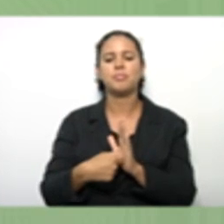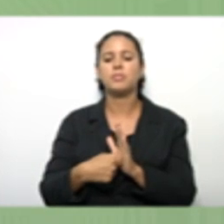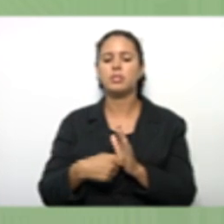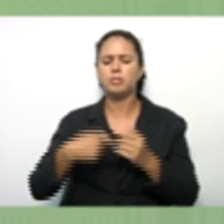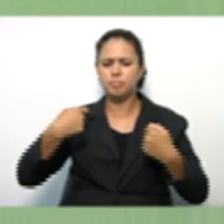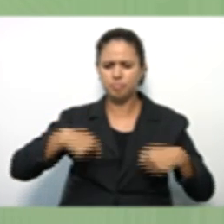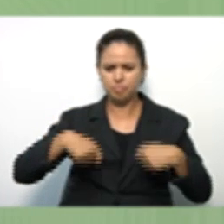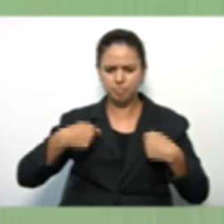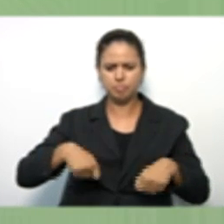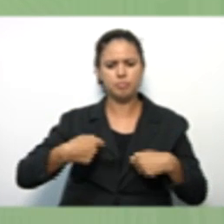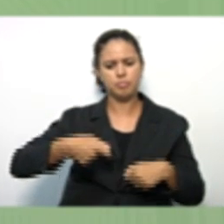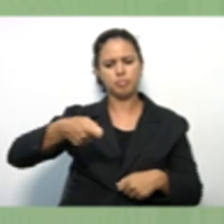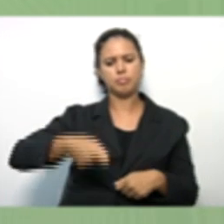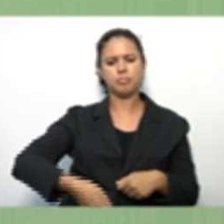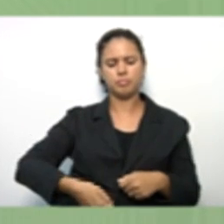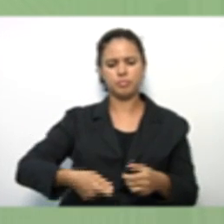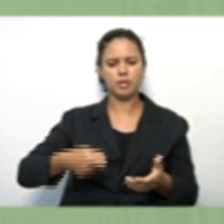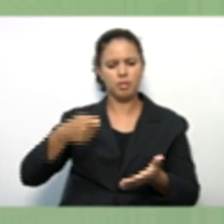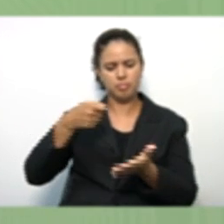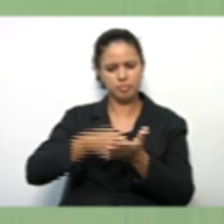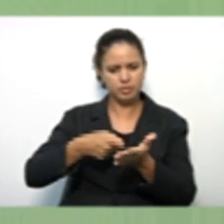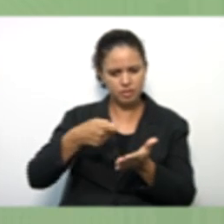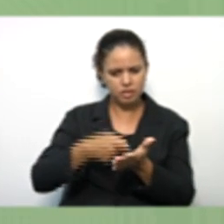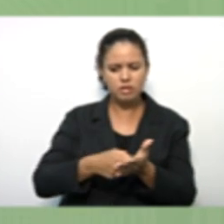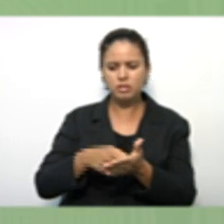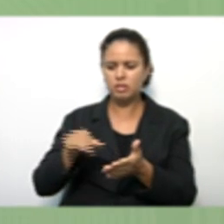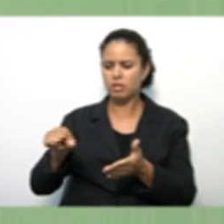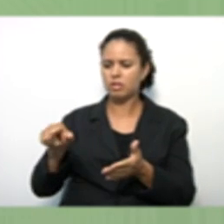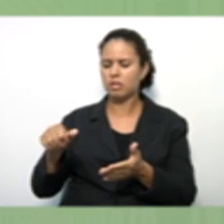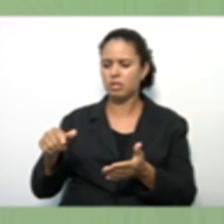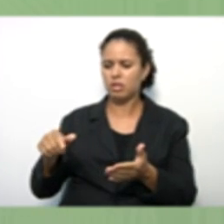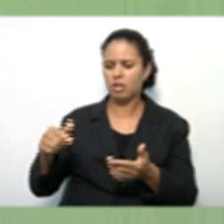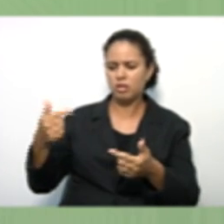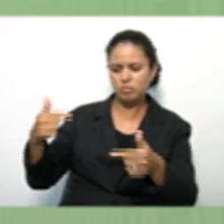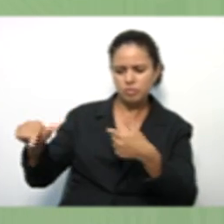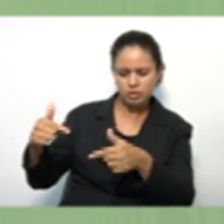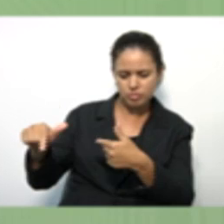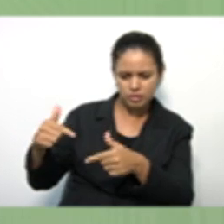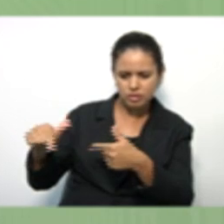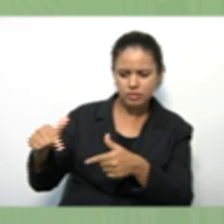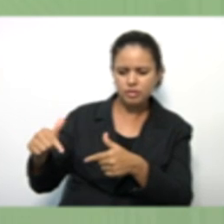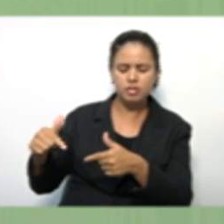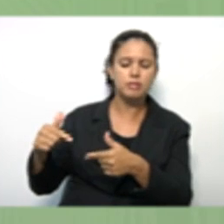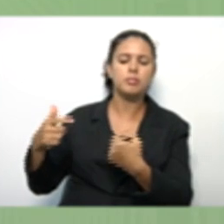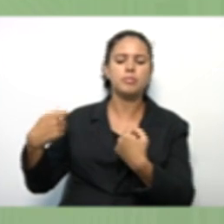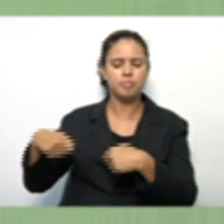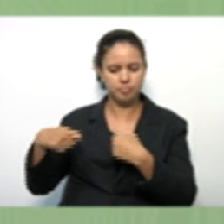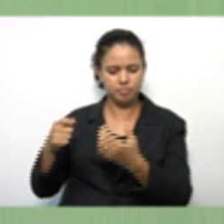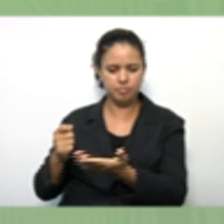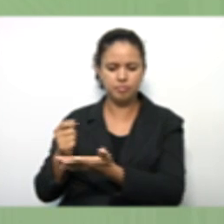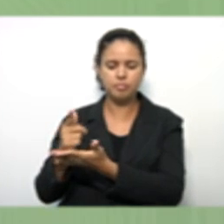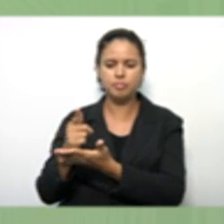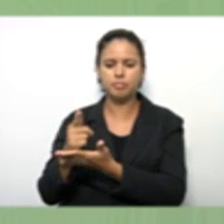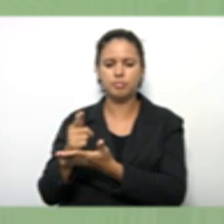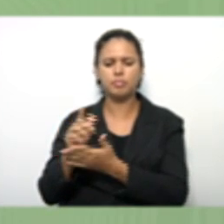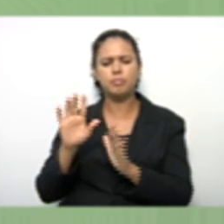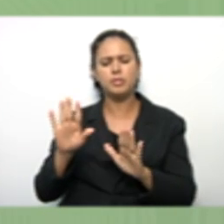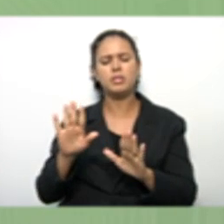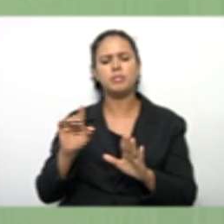que pagar os meus funcionários. Professora, mas a Salários senhora a pagar. colocou aí bens,